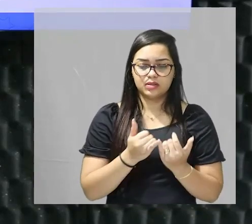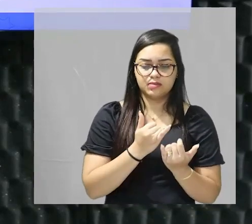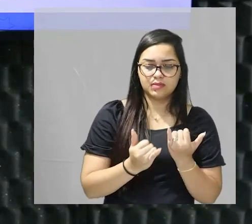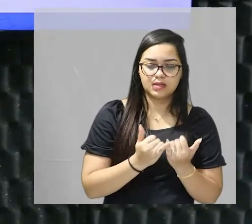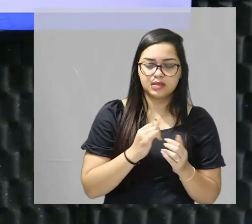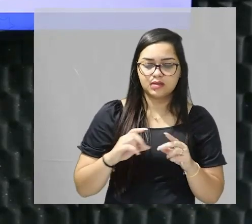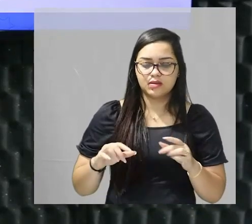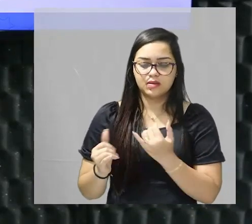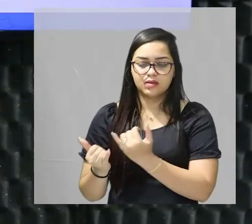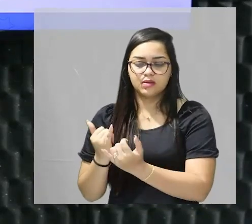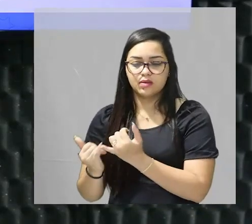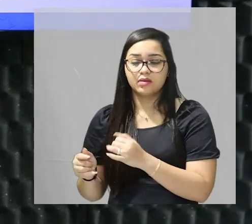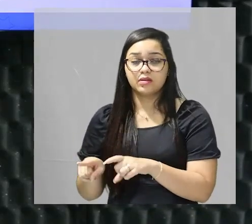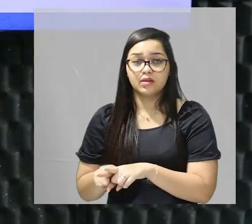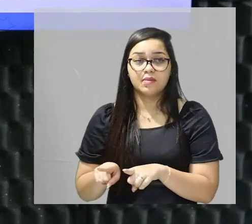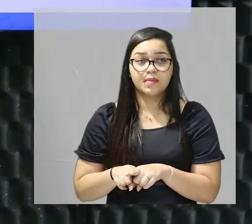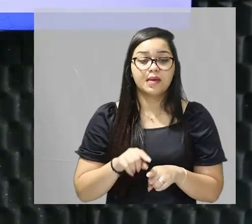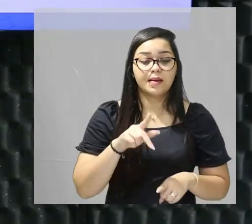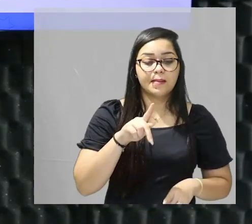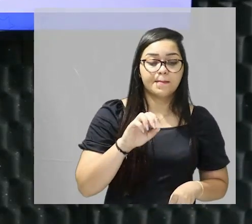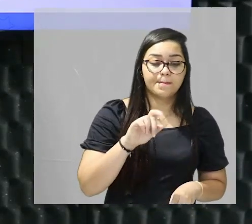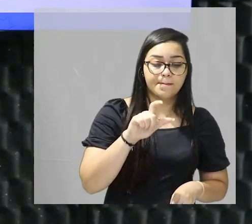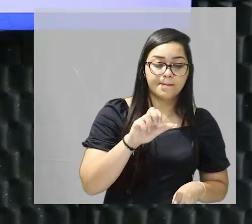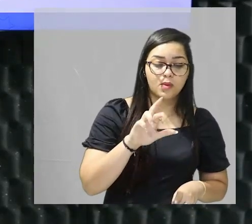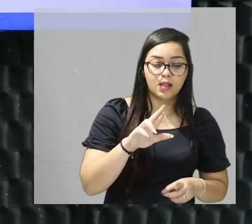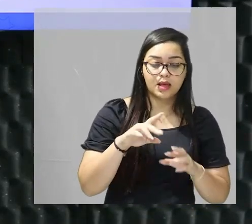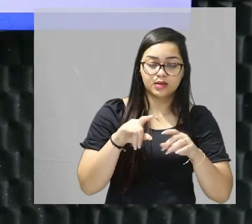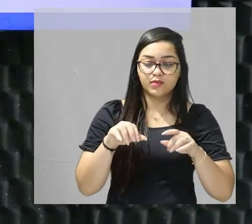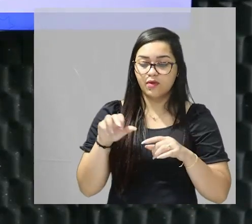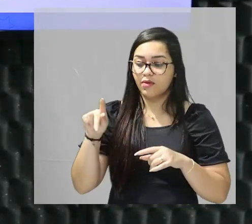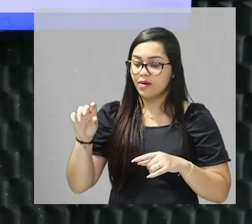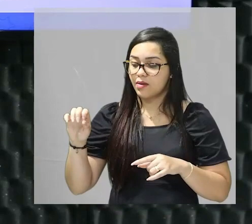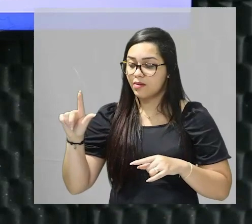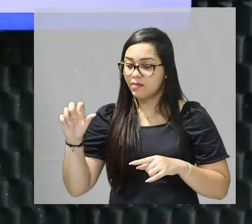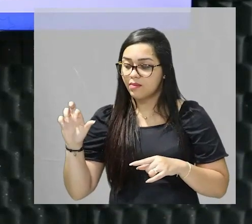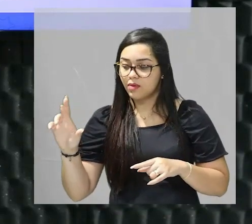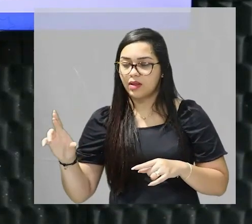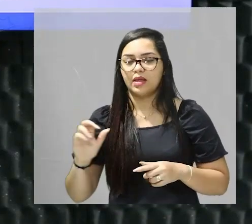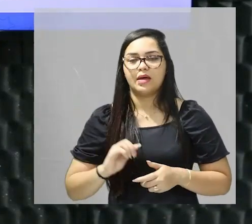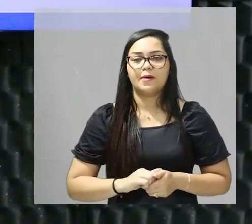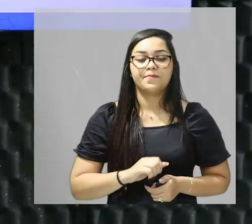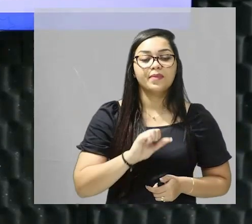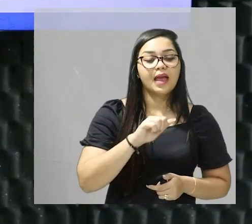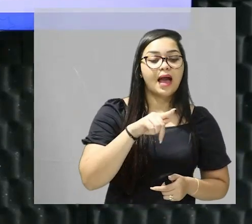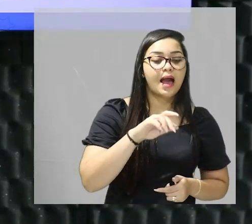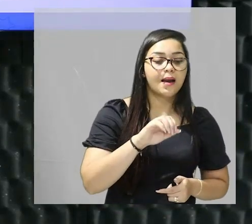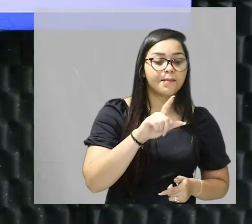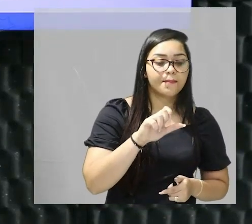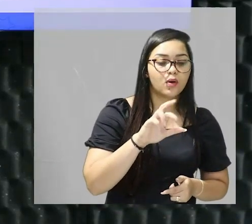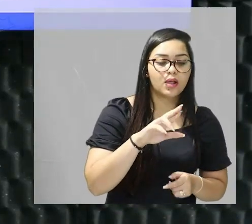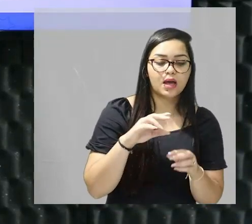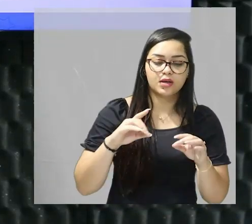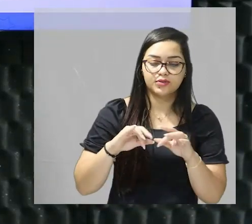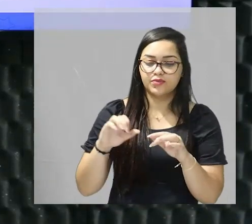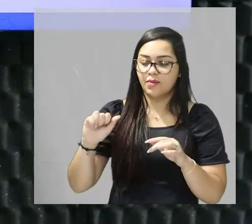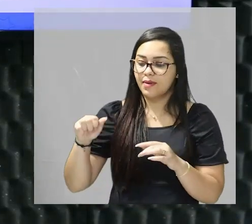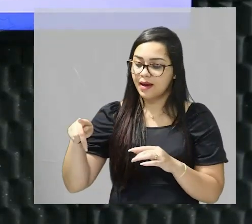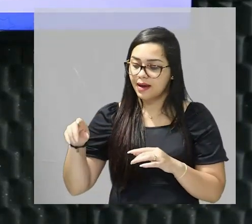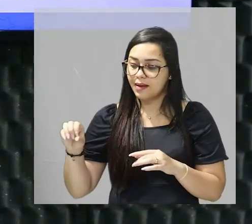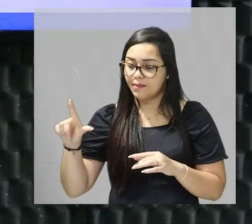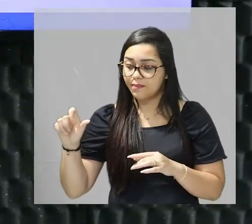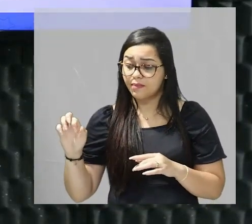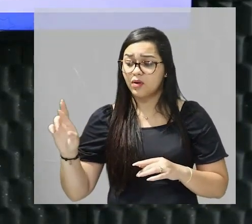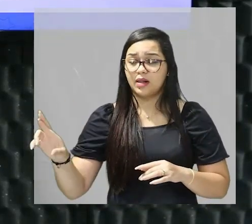polar dissolve uma substância polar. A polar dissolve uma substância polar,